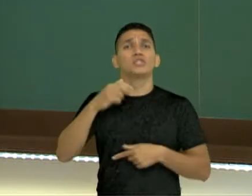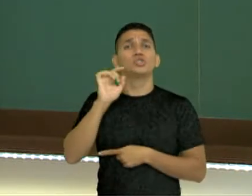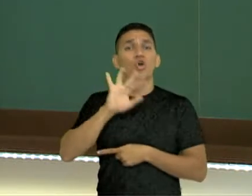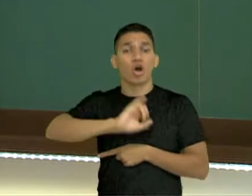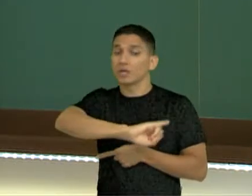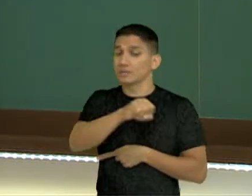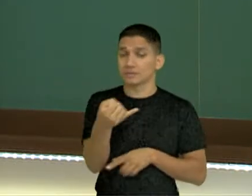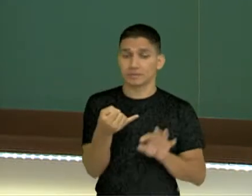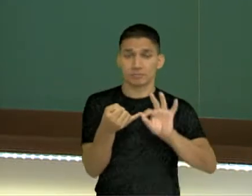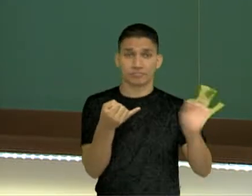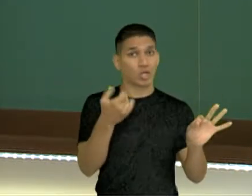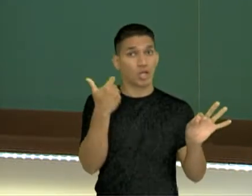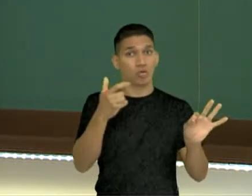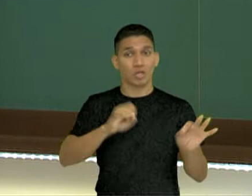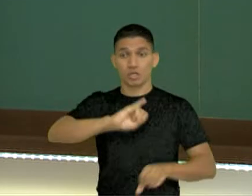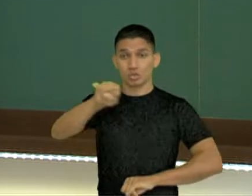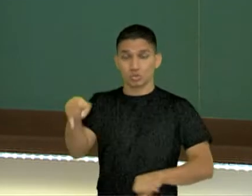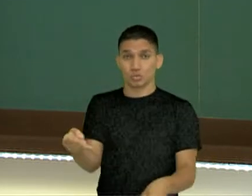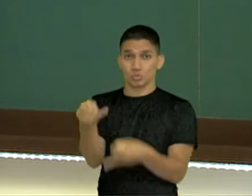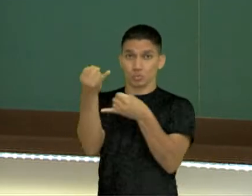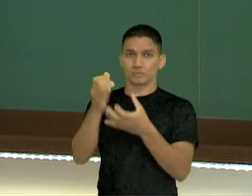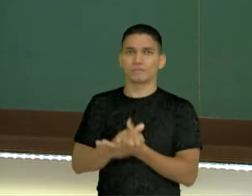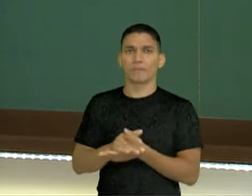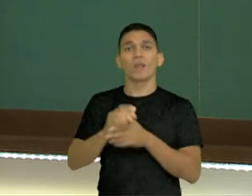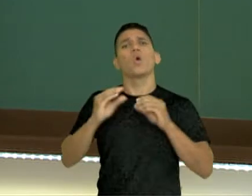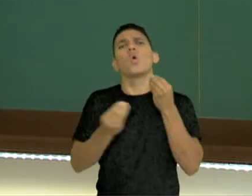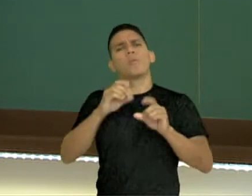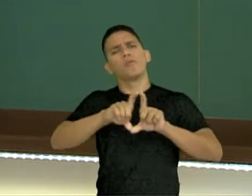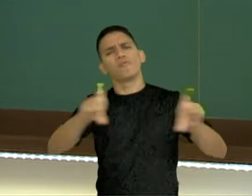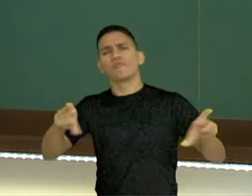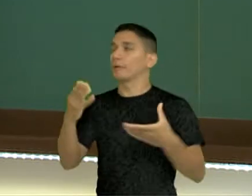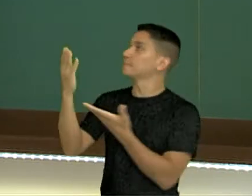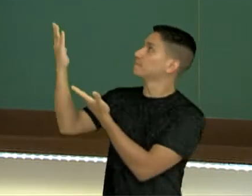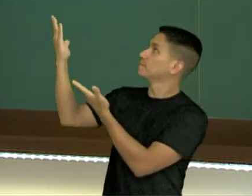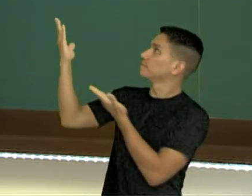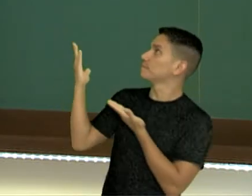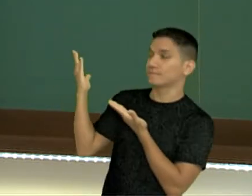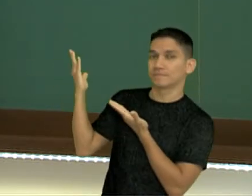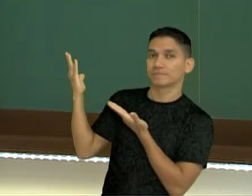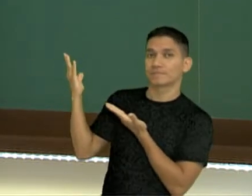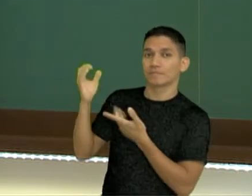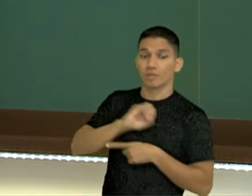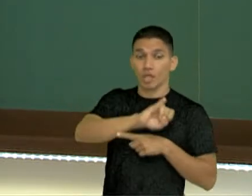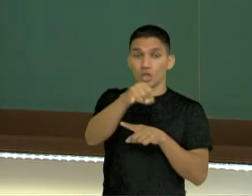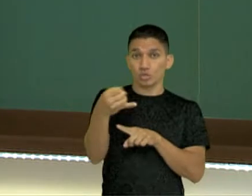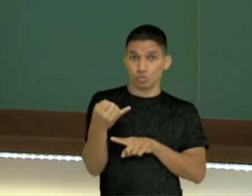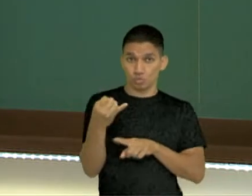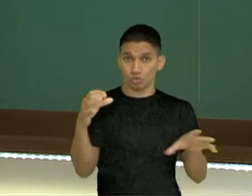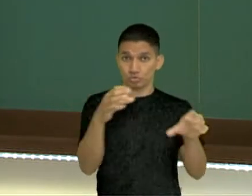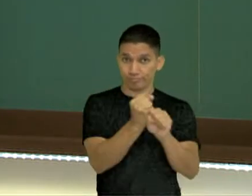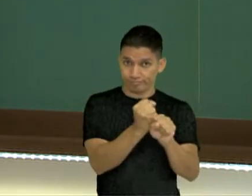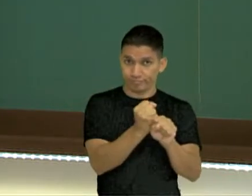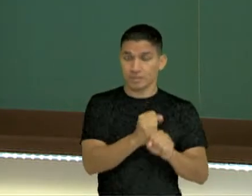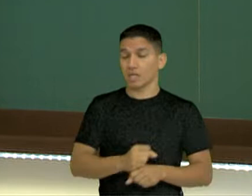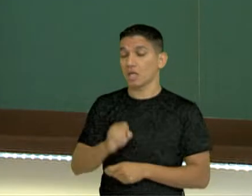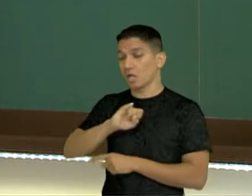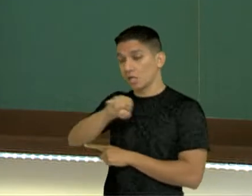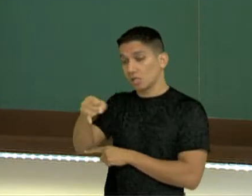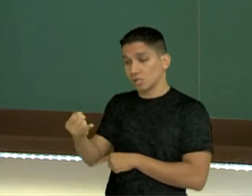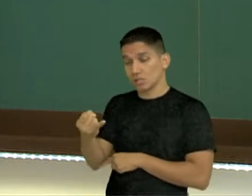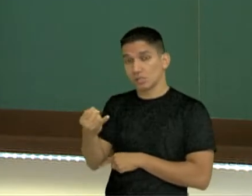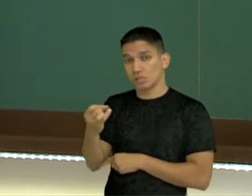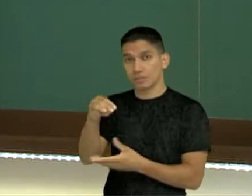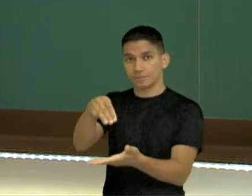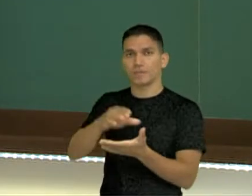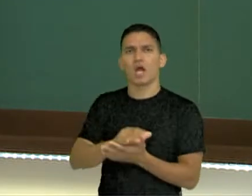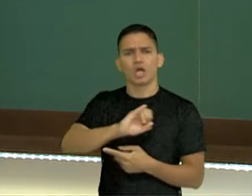duas formulazinhas, essa para calcular o juro e essa para calcular o montante. Então vamos lá, juro, que é o